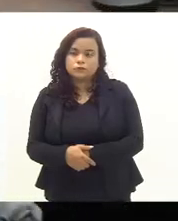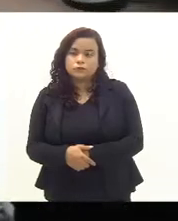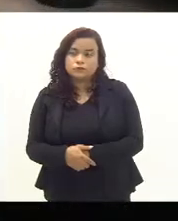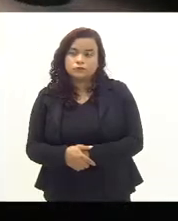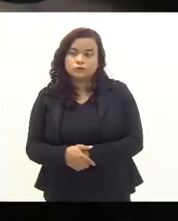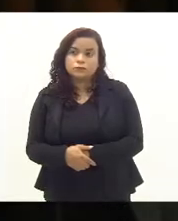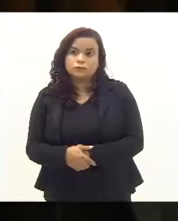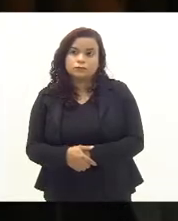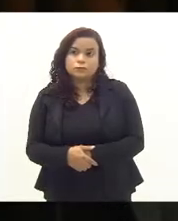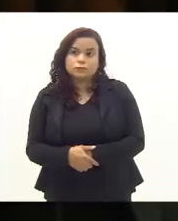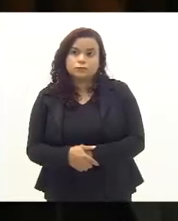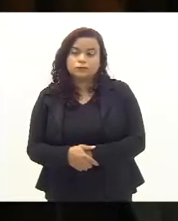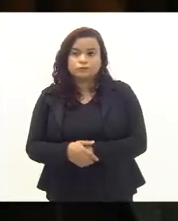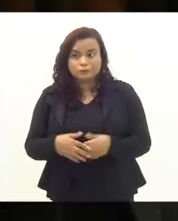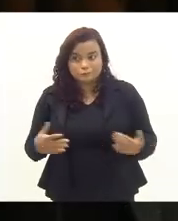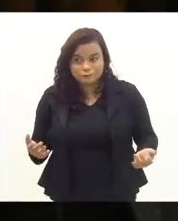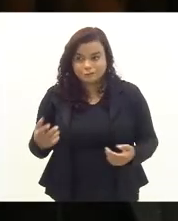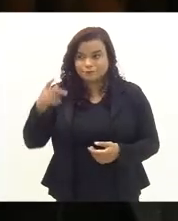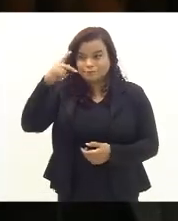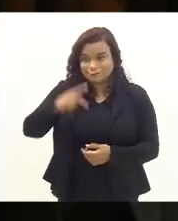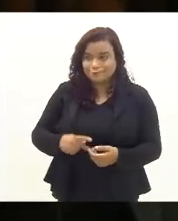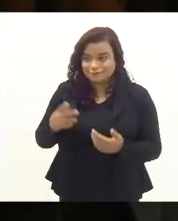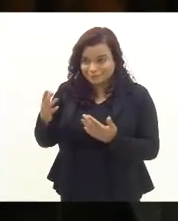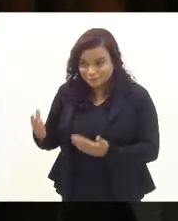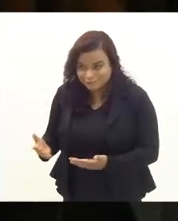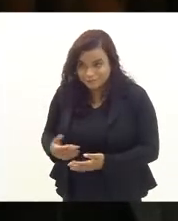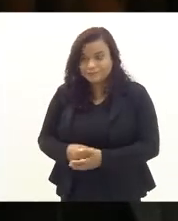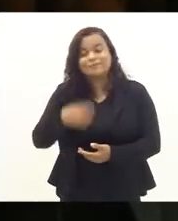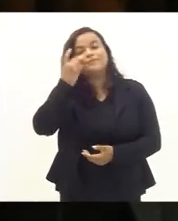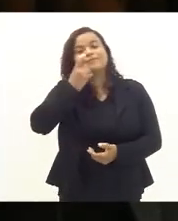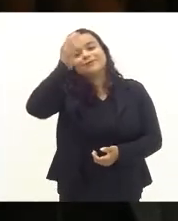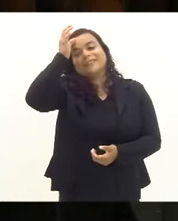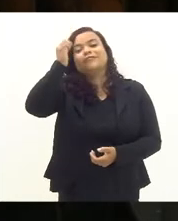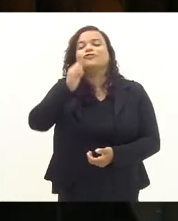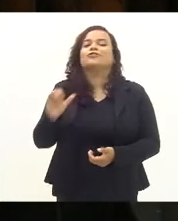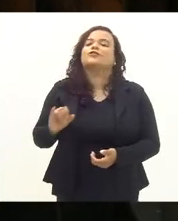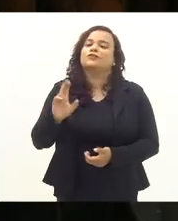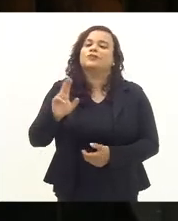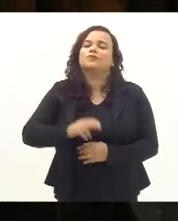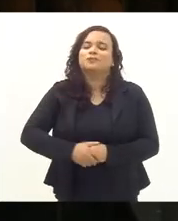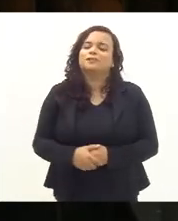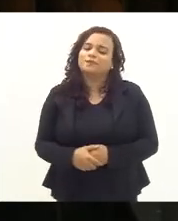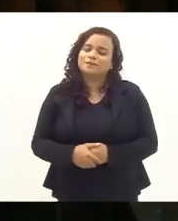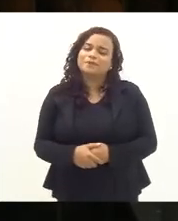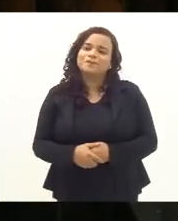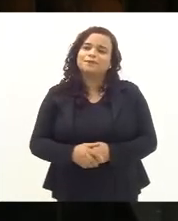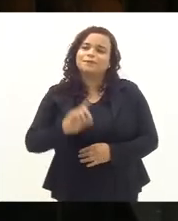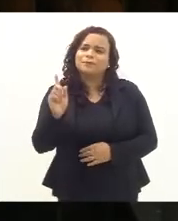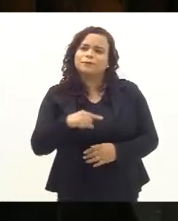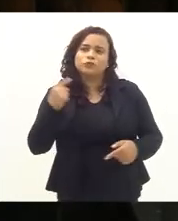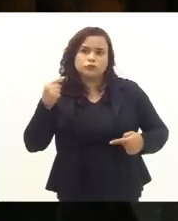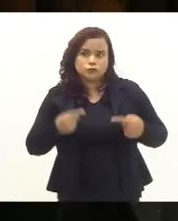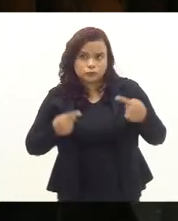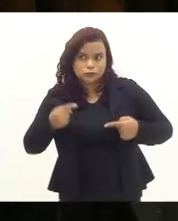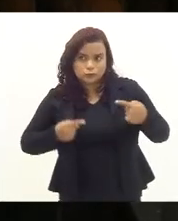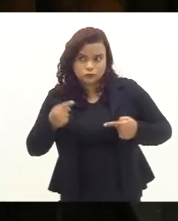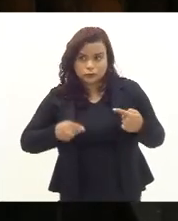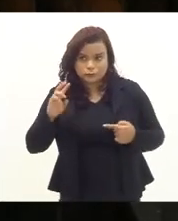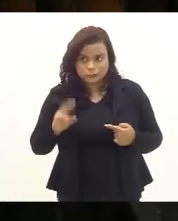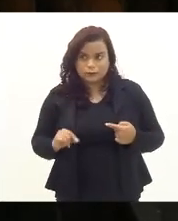e a senhora Presidente Deputado a tia Jô vamos discutir